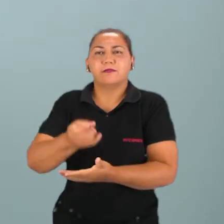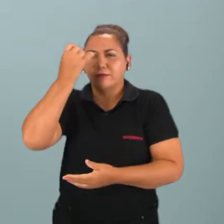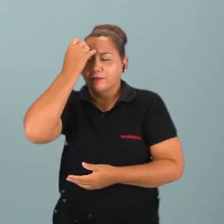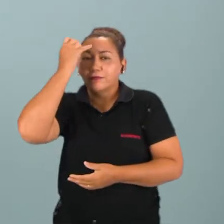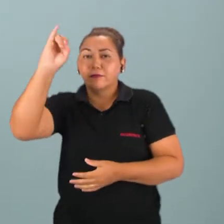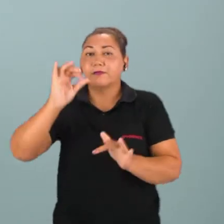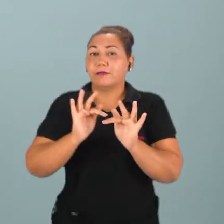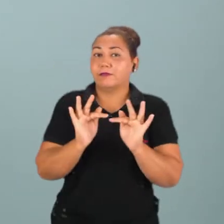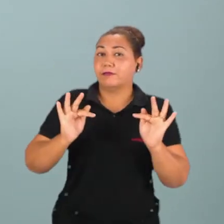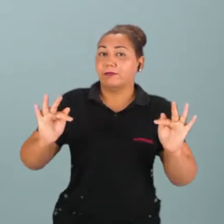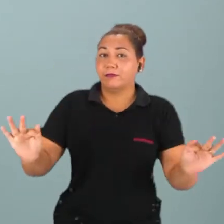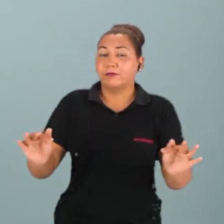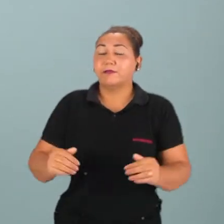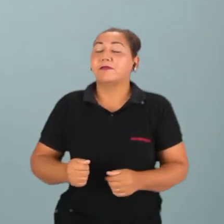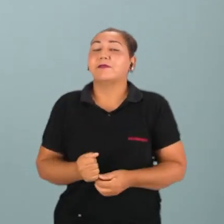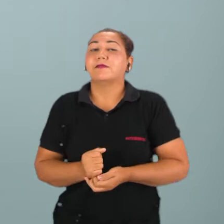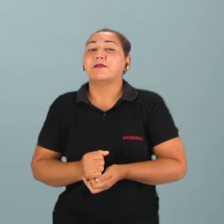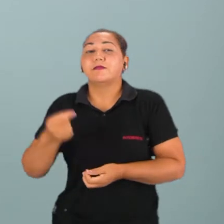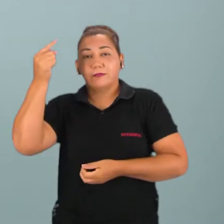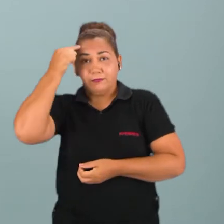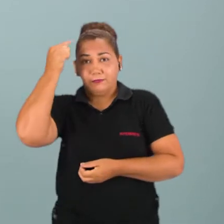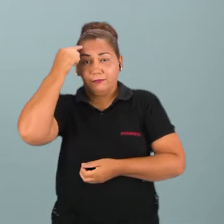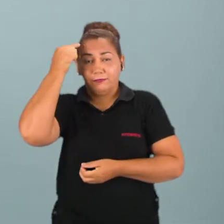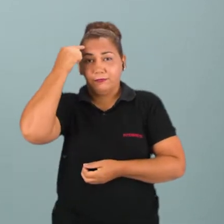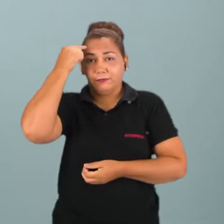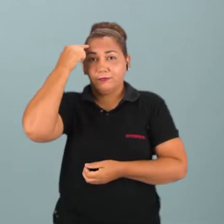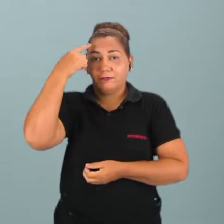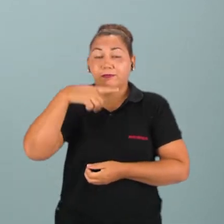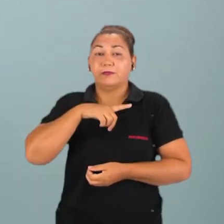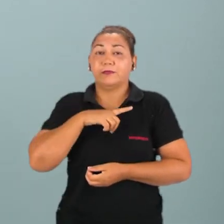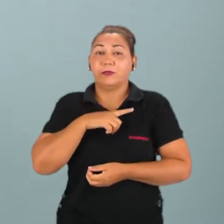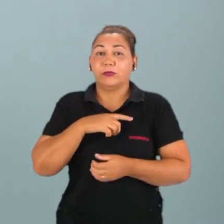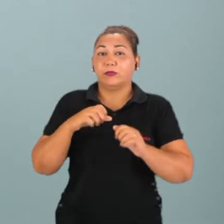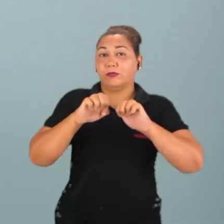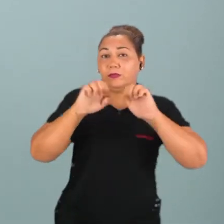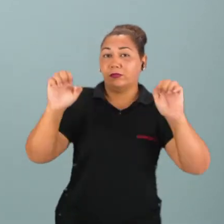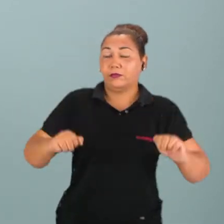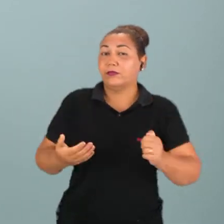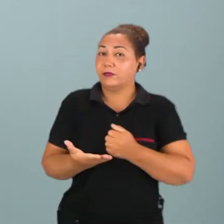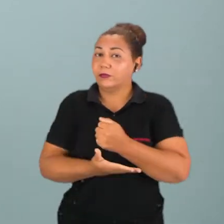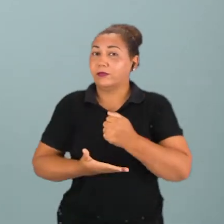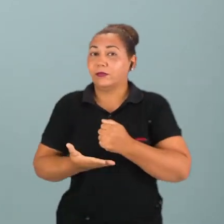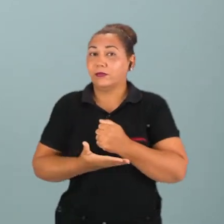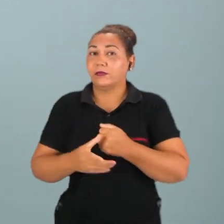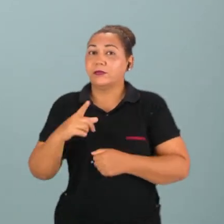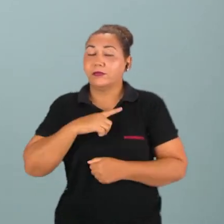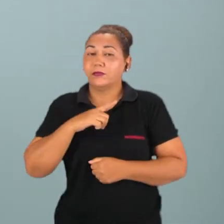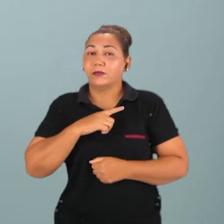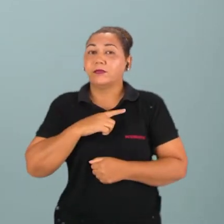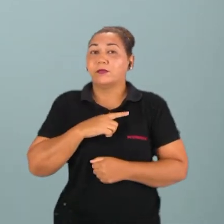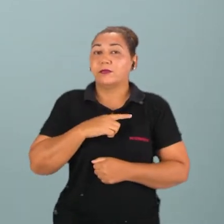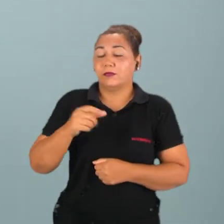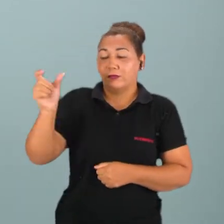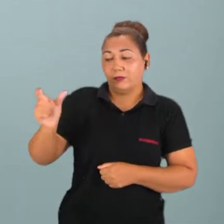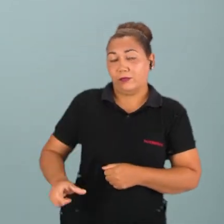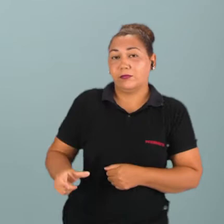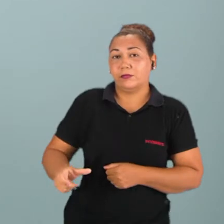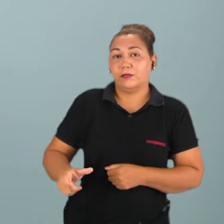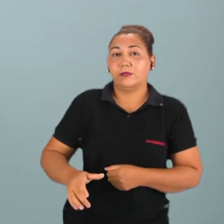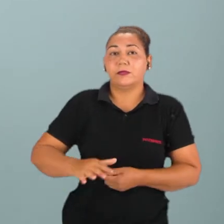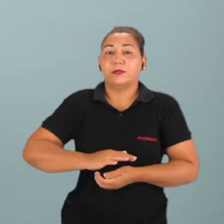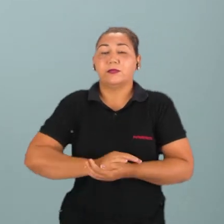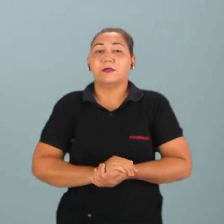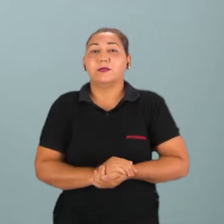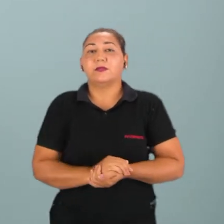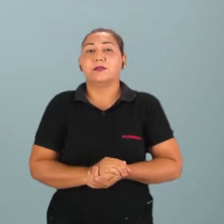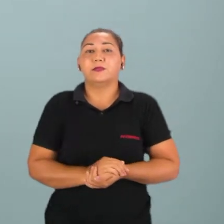em consideração que ela possui uma estrutura básica, formada por um sujeito e um predicado. Observe mais uma